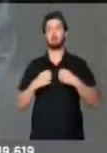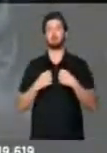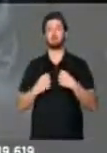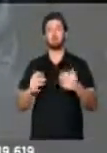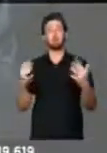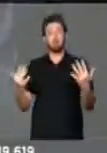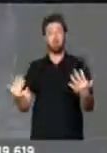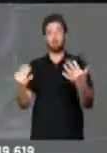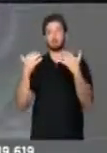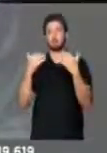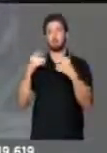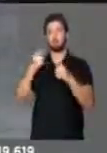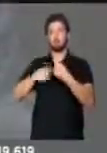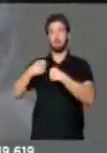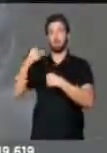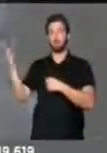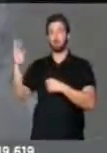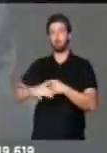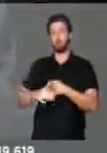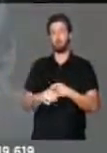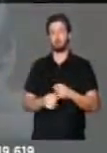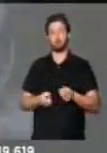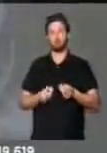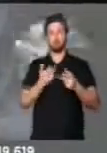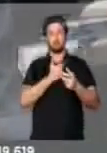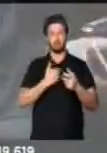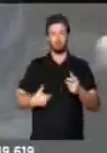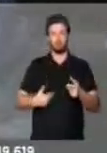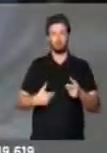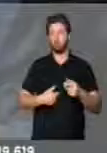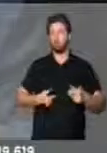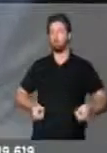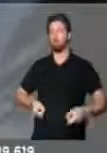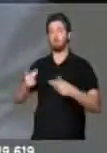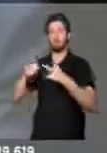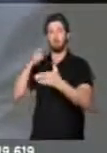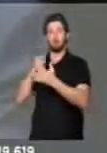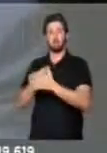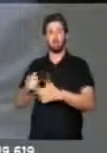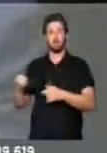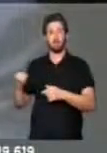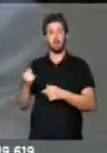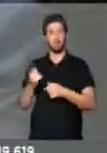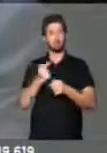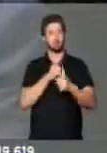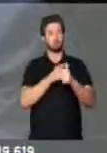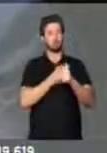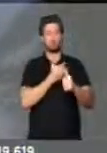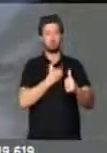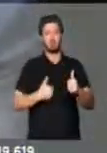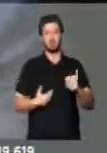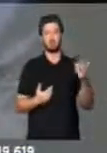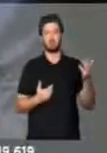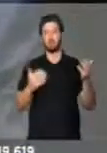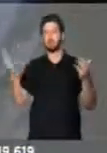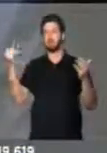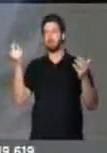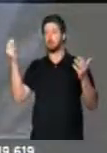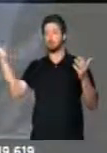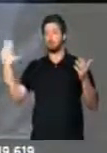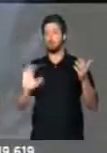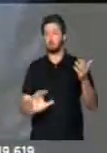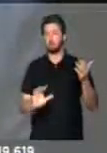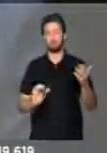chamar a atenção do mercado, vender o patrimônio público, pagar juros da dívida pública, atrair